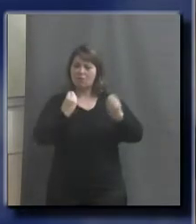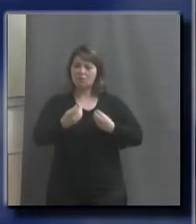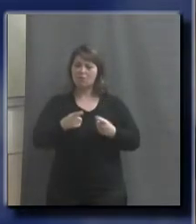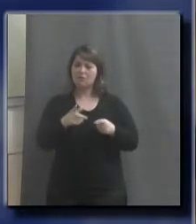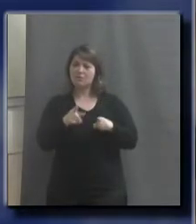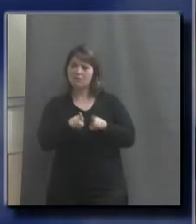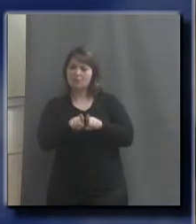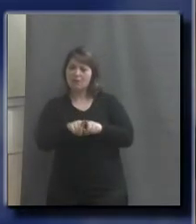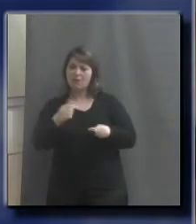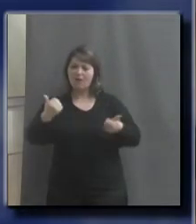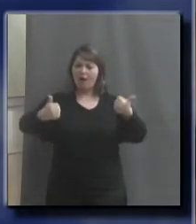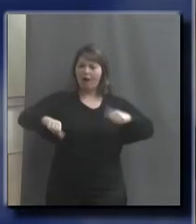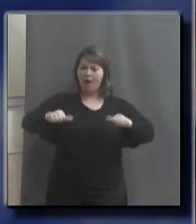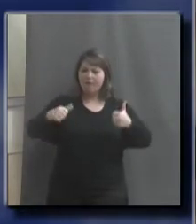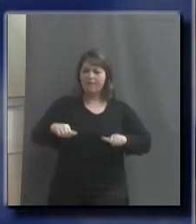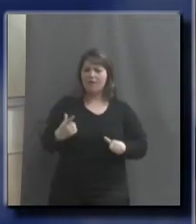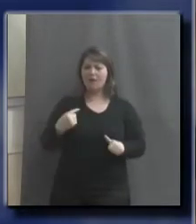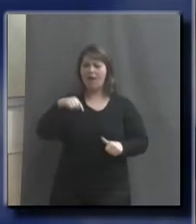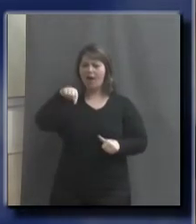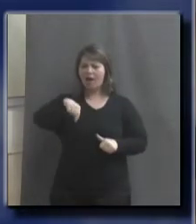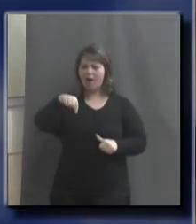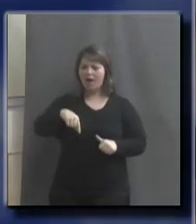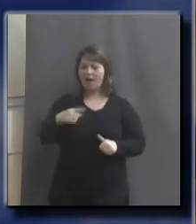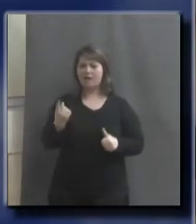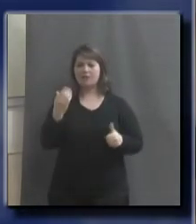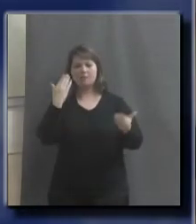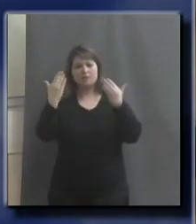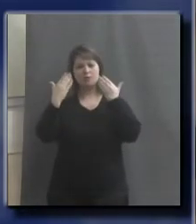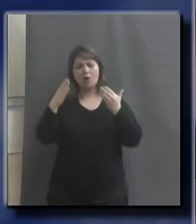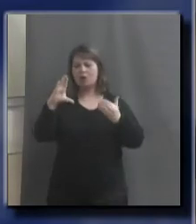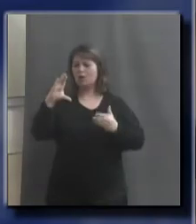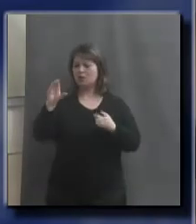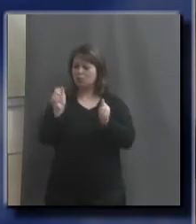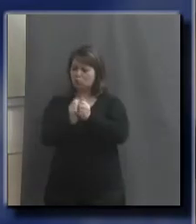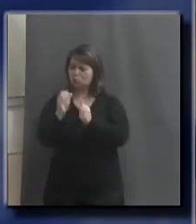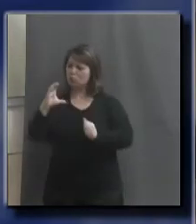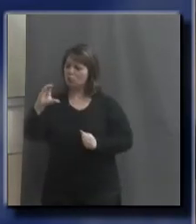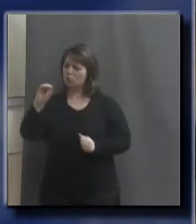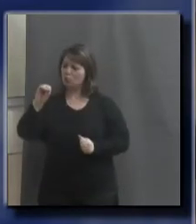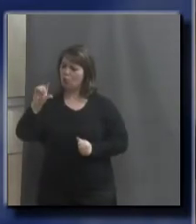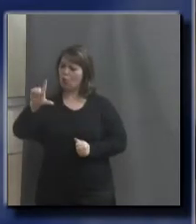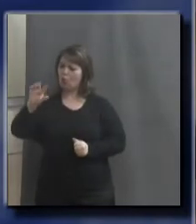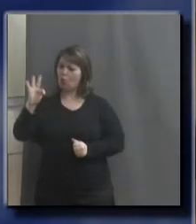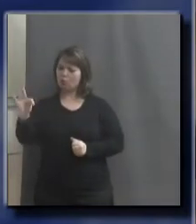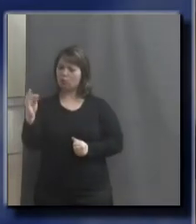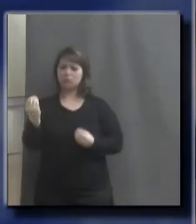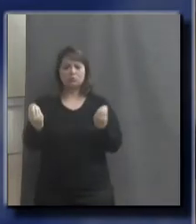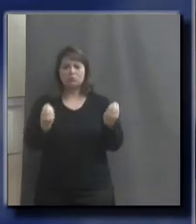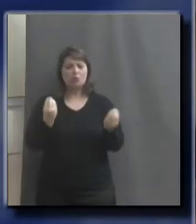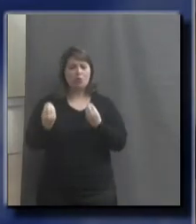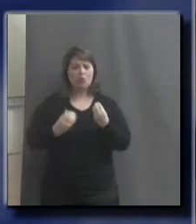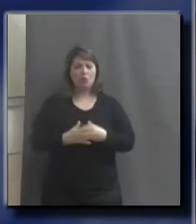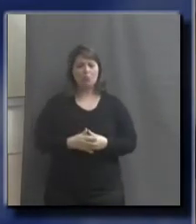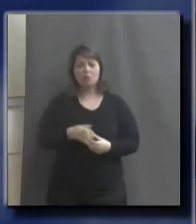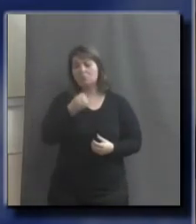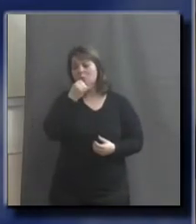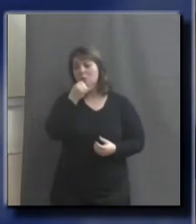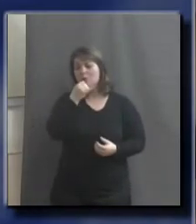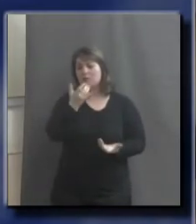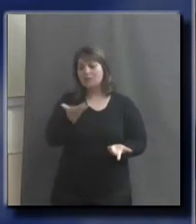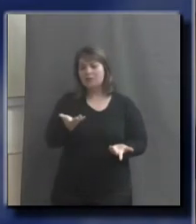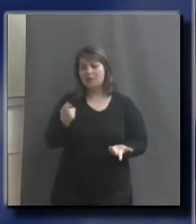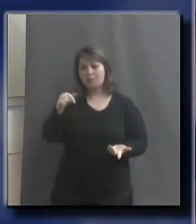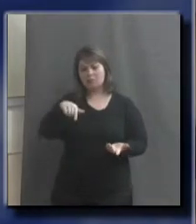avaliar, né, a prática da psicóloga e a relação com o coaching. Só para citar um exemplo, né, de uma questão como essa,